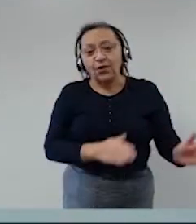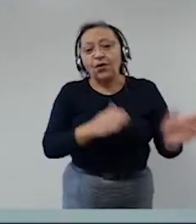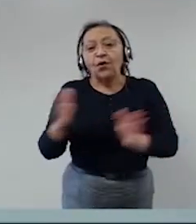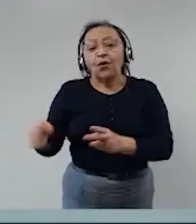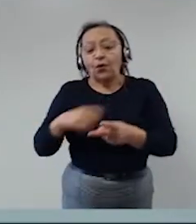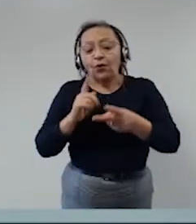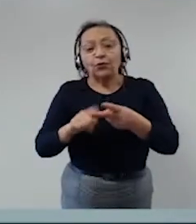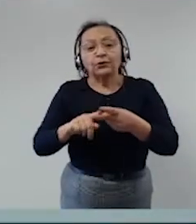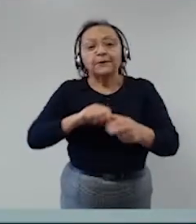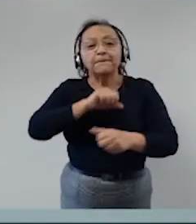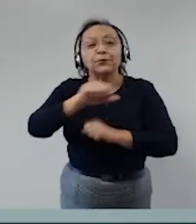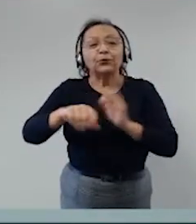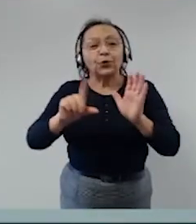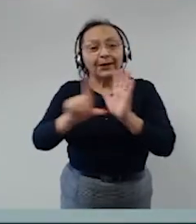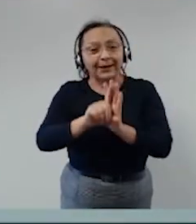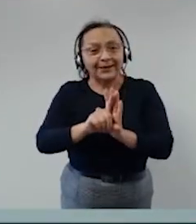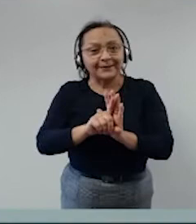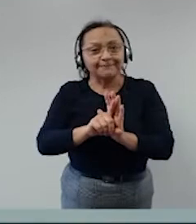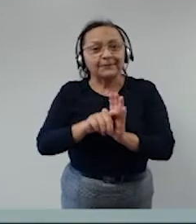trouxeram essa